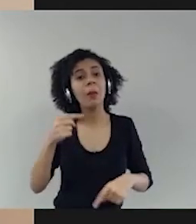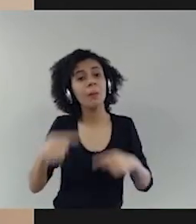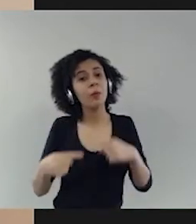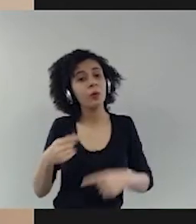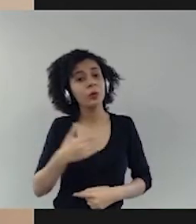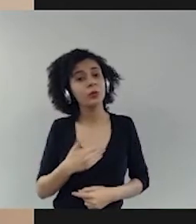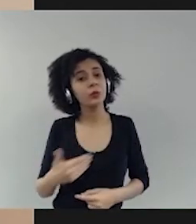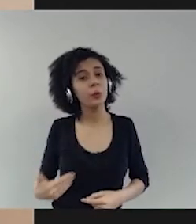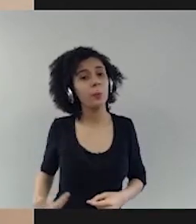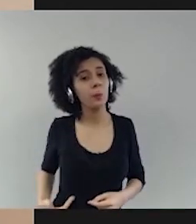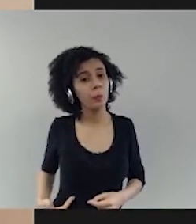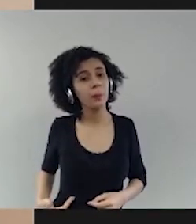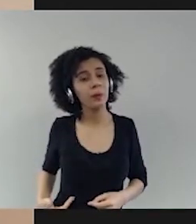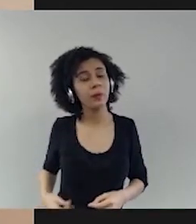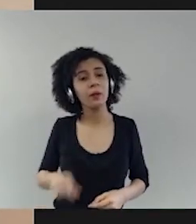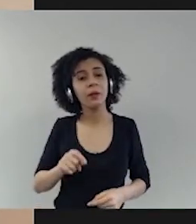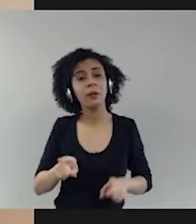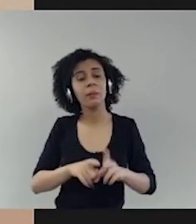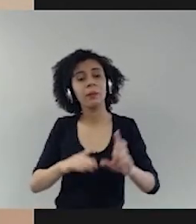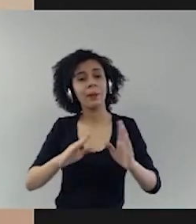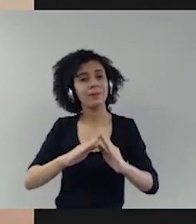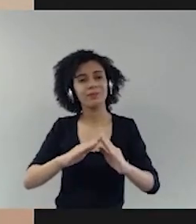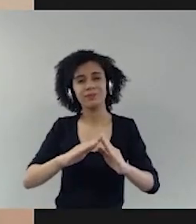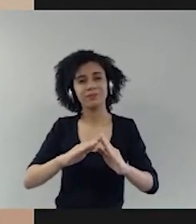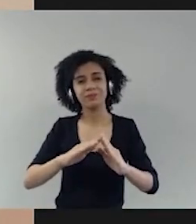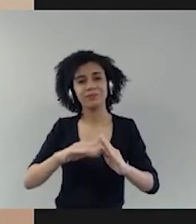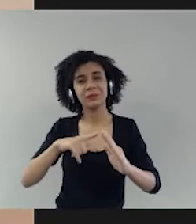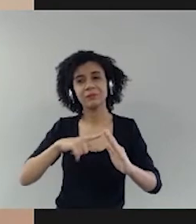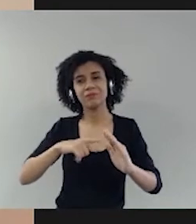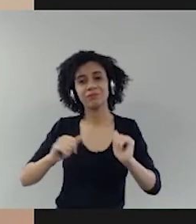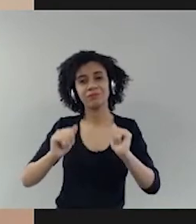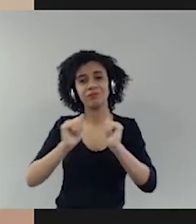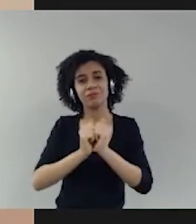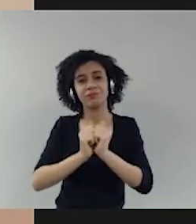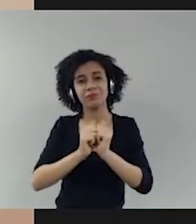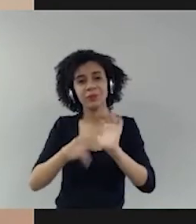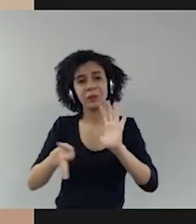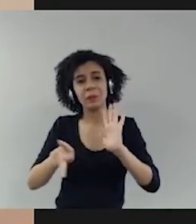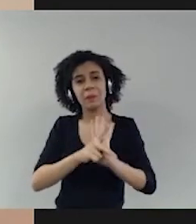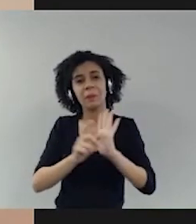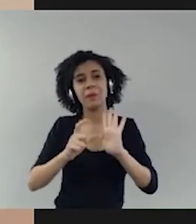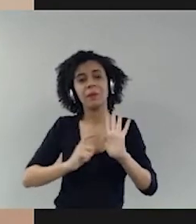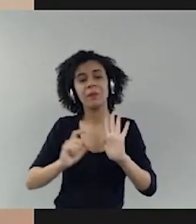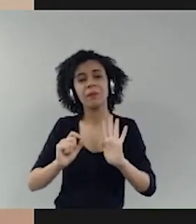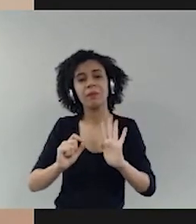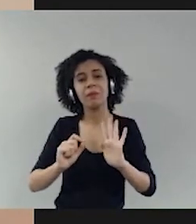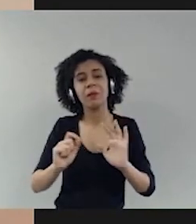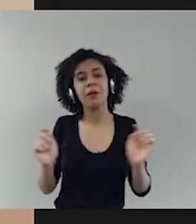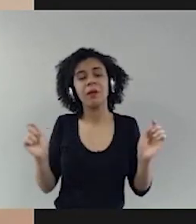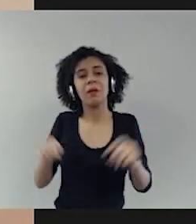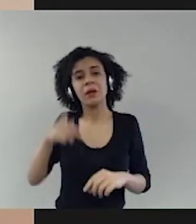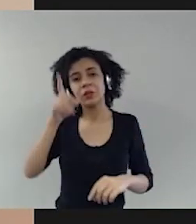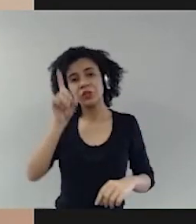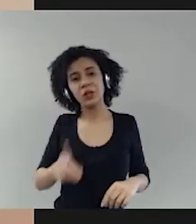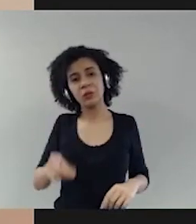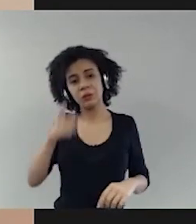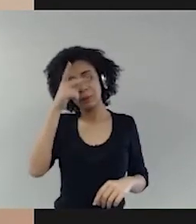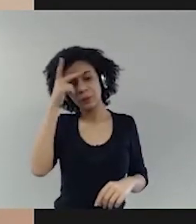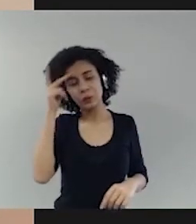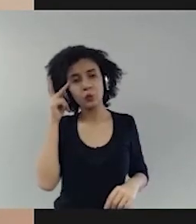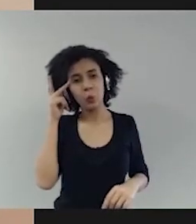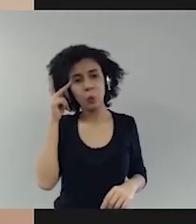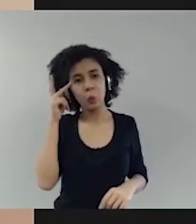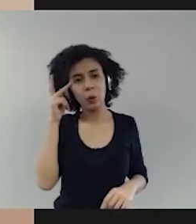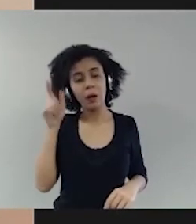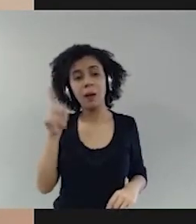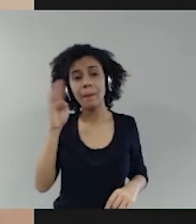ali no artigo 6º, e a moradia não está adequada àquilo que tem minimamente como dignidade da pessoa humana, que é o